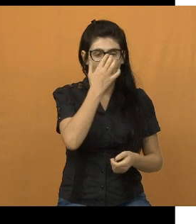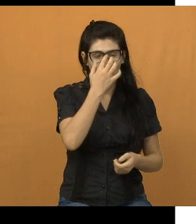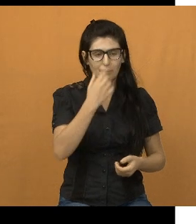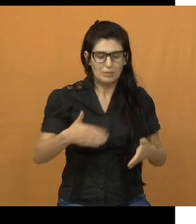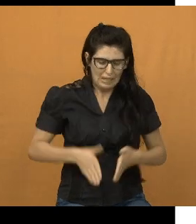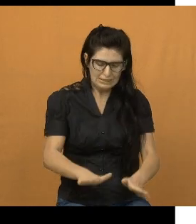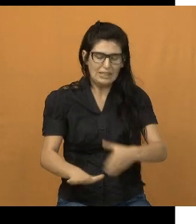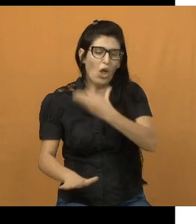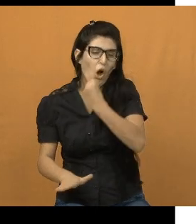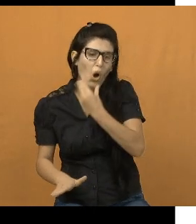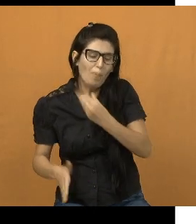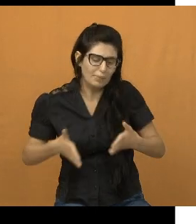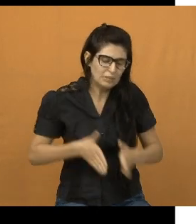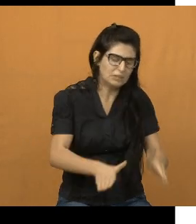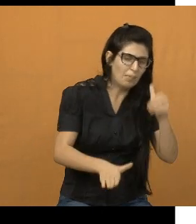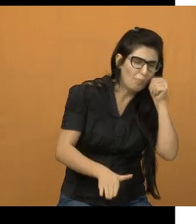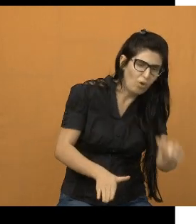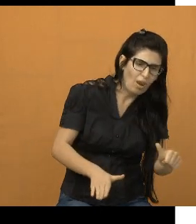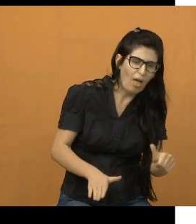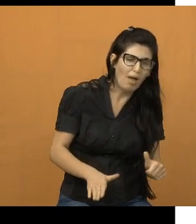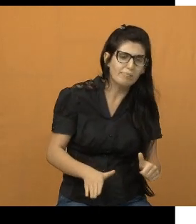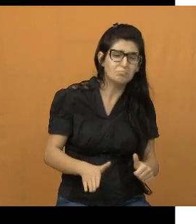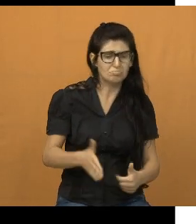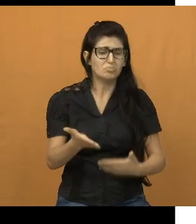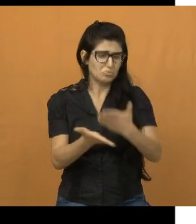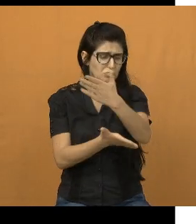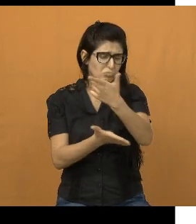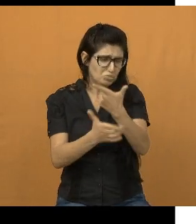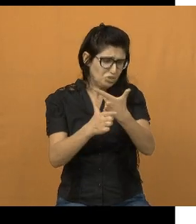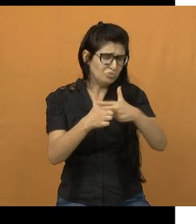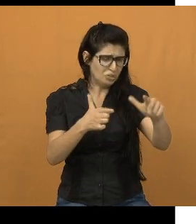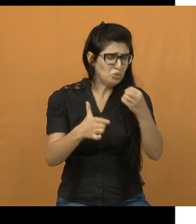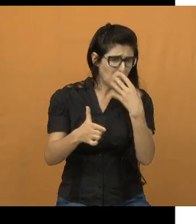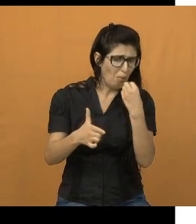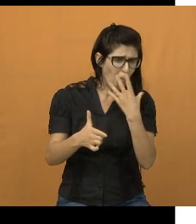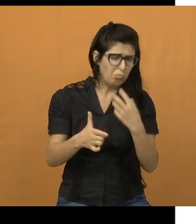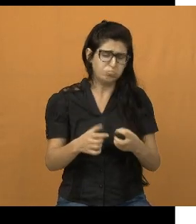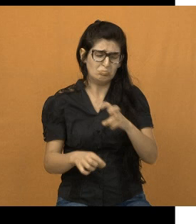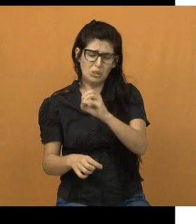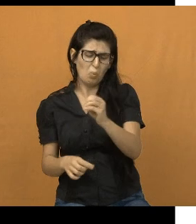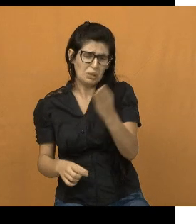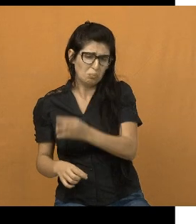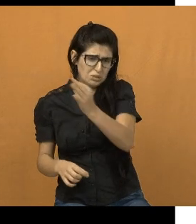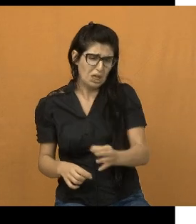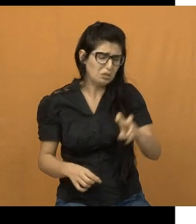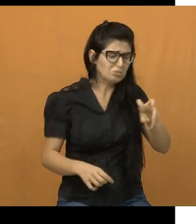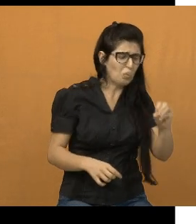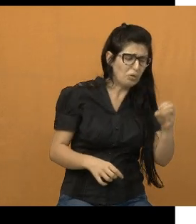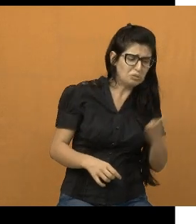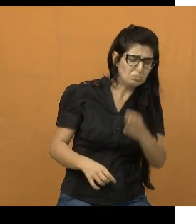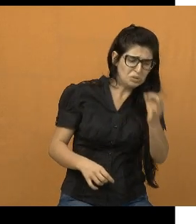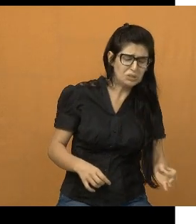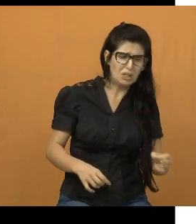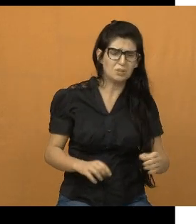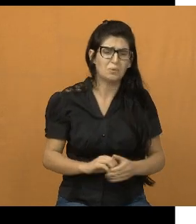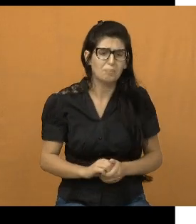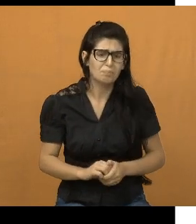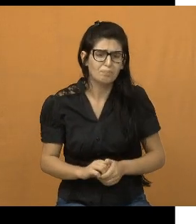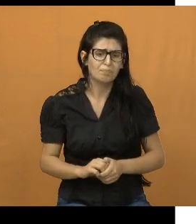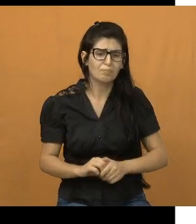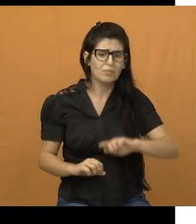masculino e feminino, né, mais ou menos distribuído. Fechamos o ano de 2017 com